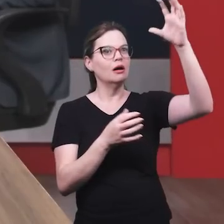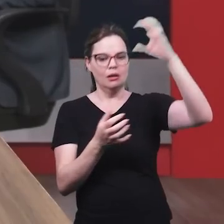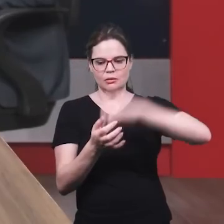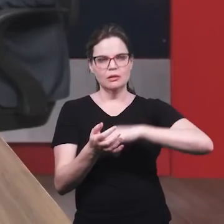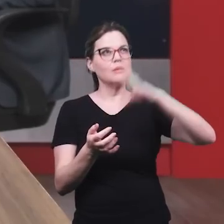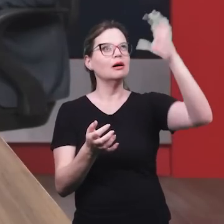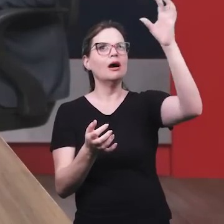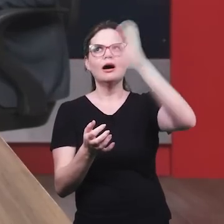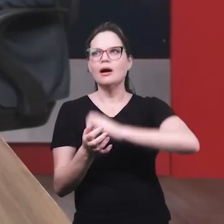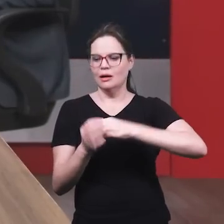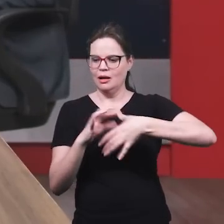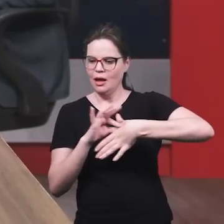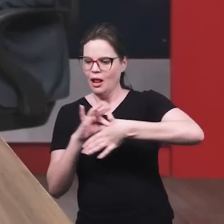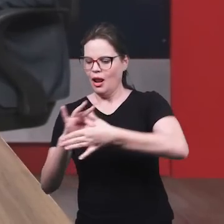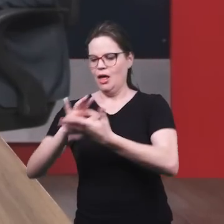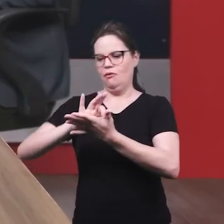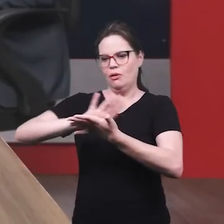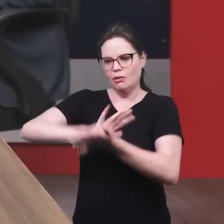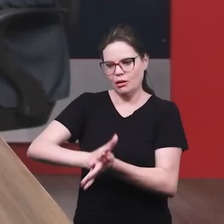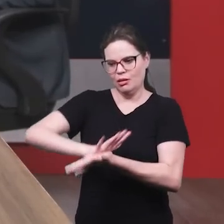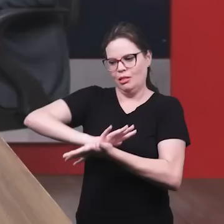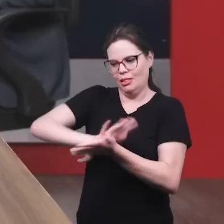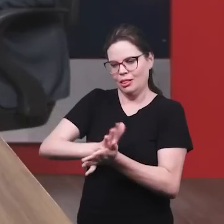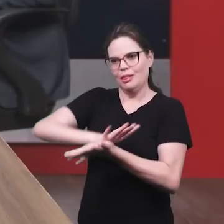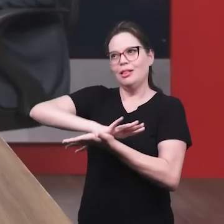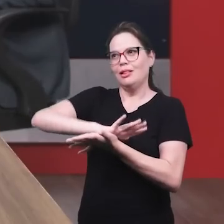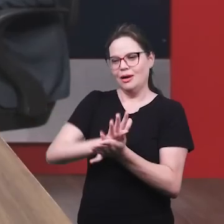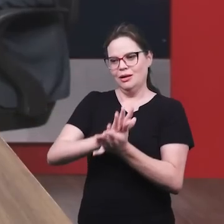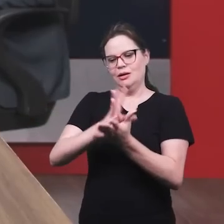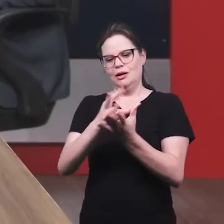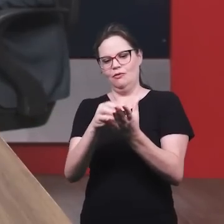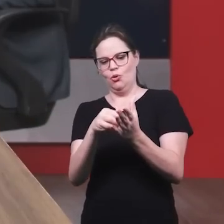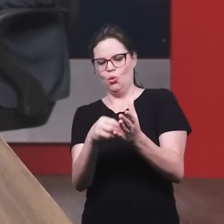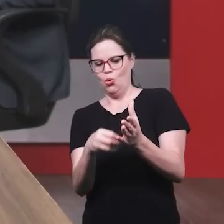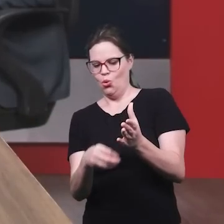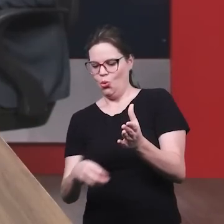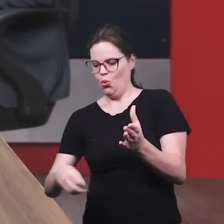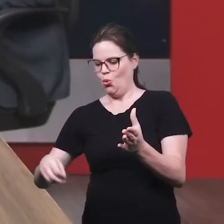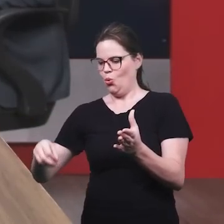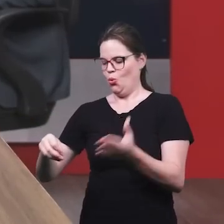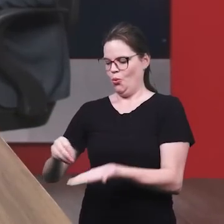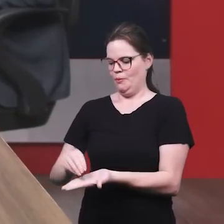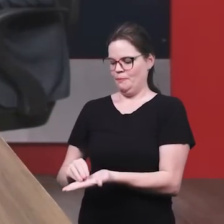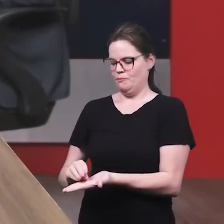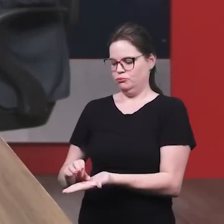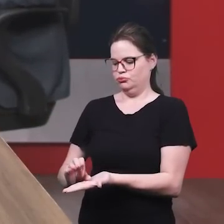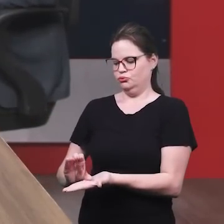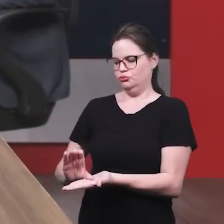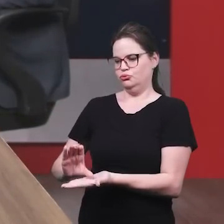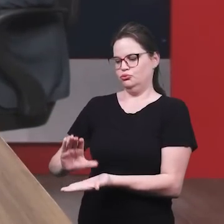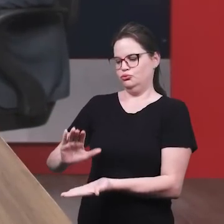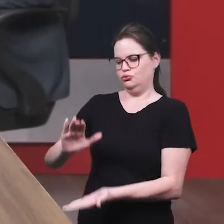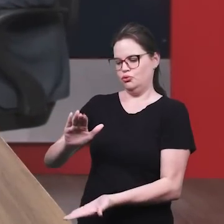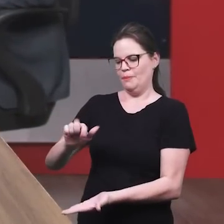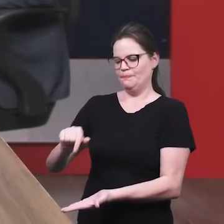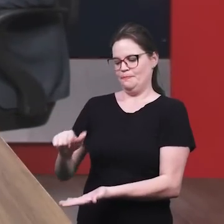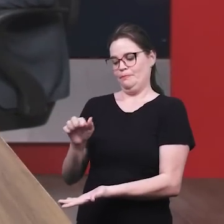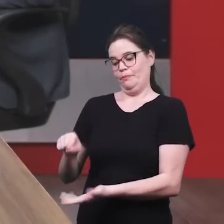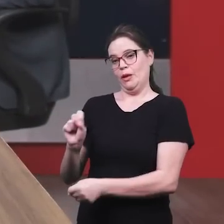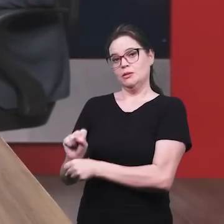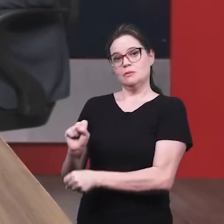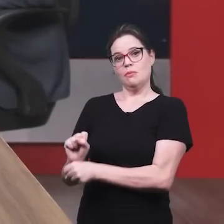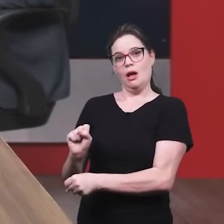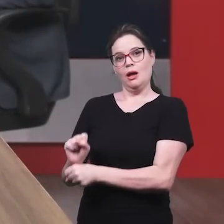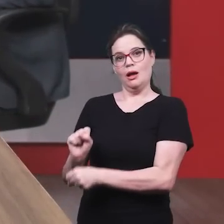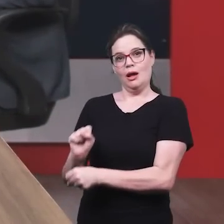para fermentação, depois isso vai ser levado vai ficar um tempo na fermentação, depois isso vai ser levado para fazer a